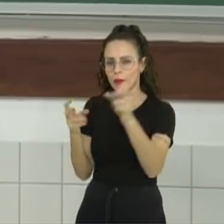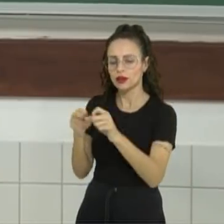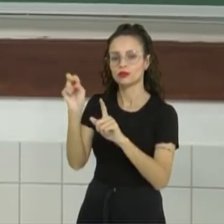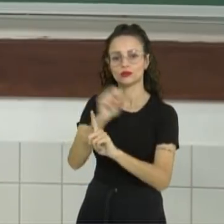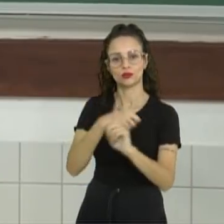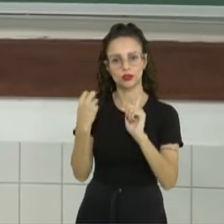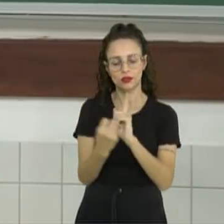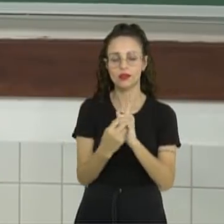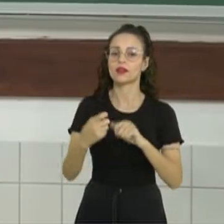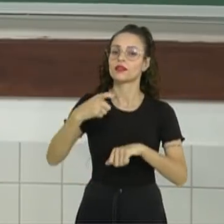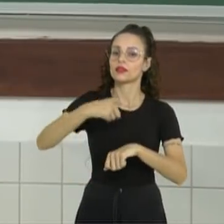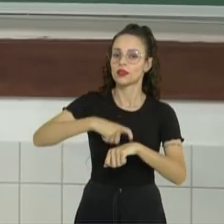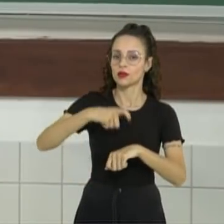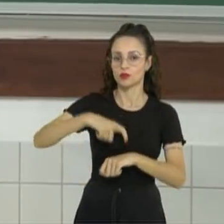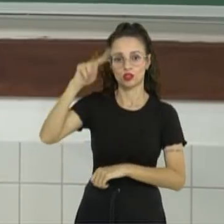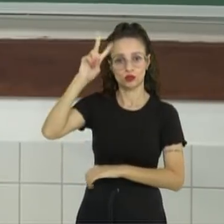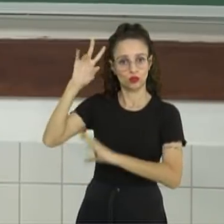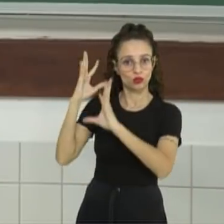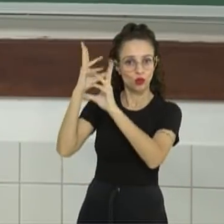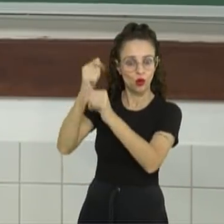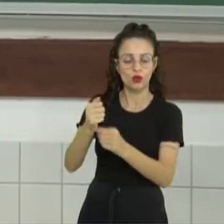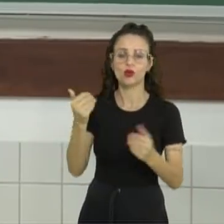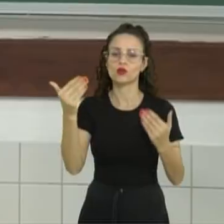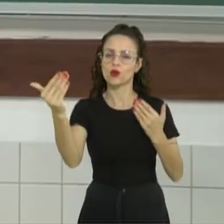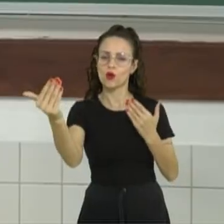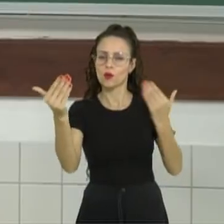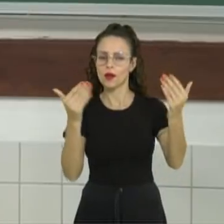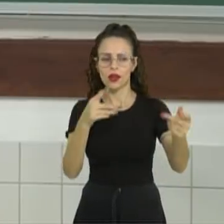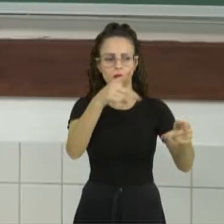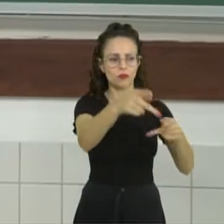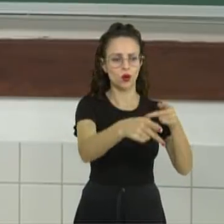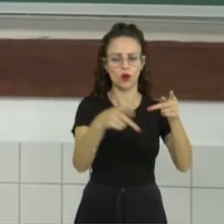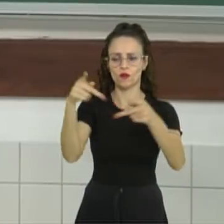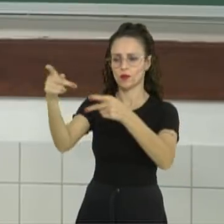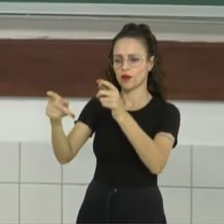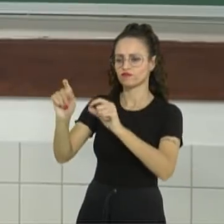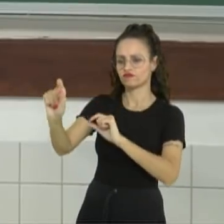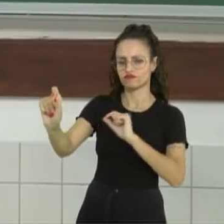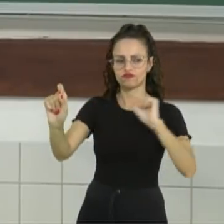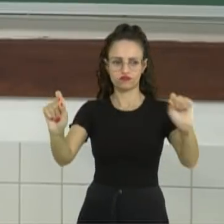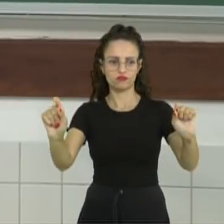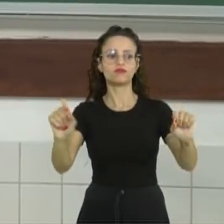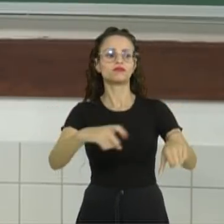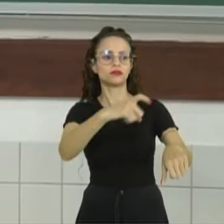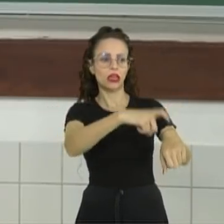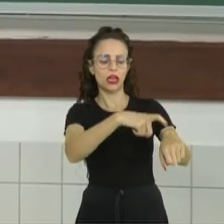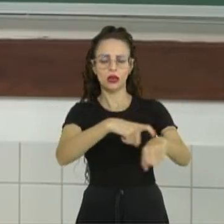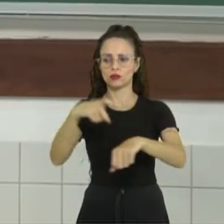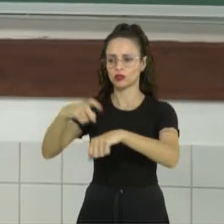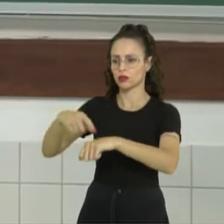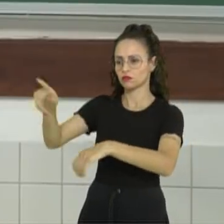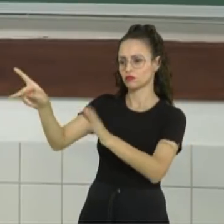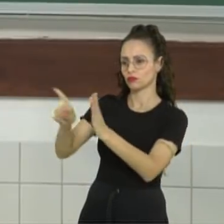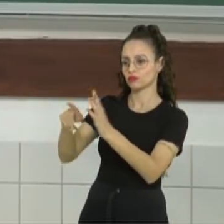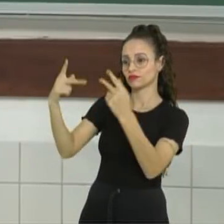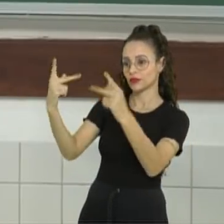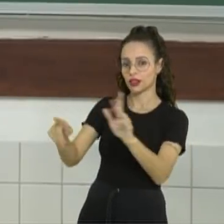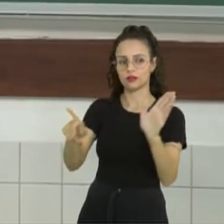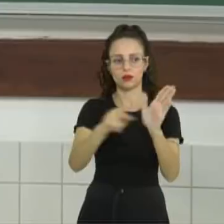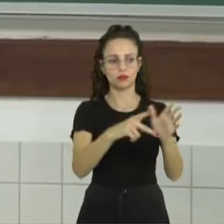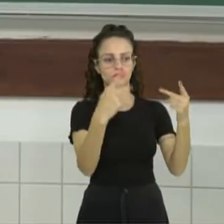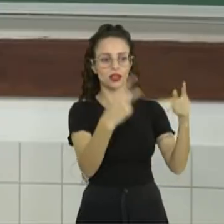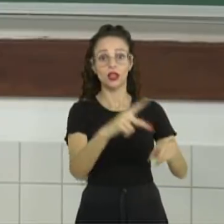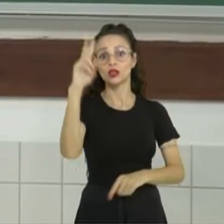o tempo histórico dela, comparar sociedades, civilizações diferentes e ver que cada uma tem seu tempo próprio, seu tempo histórico.